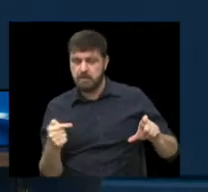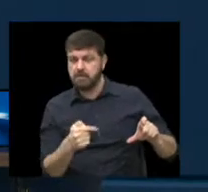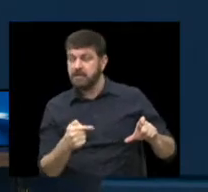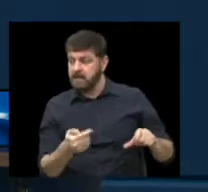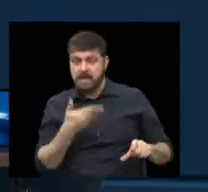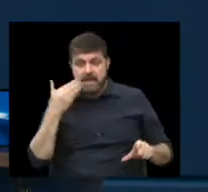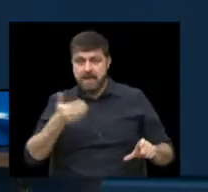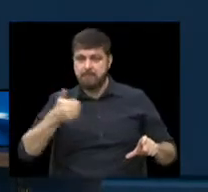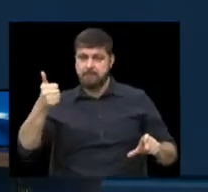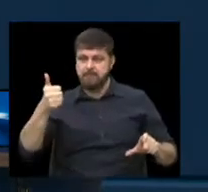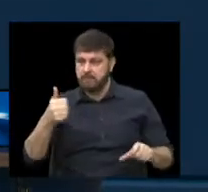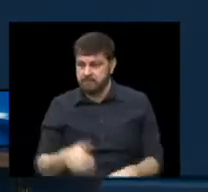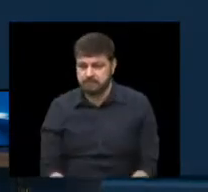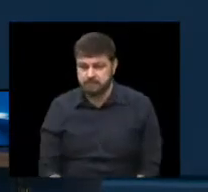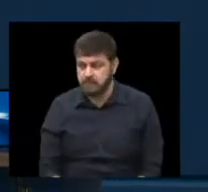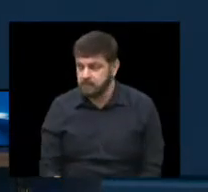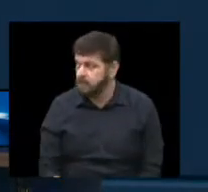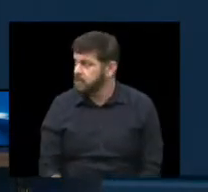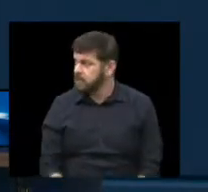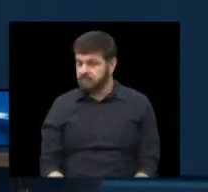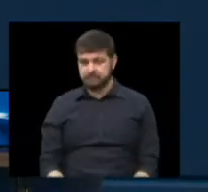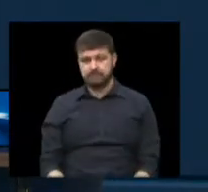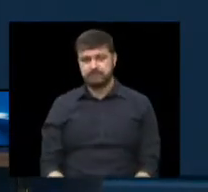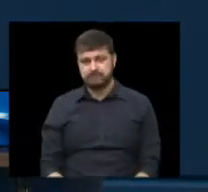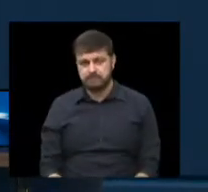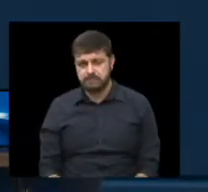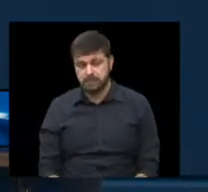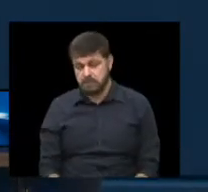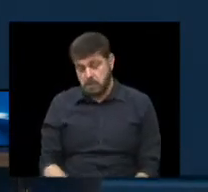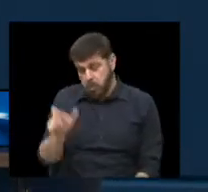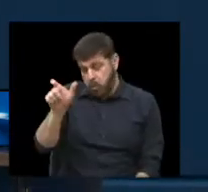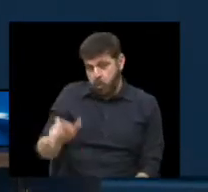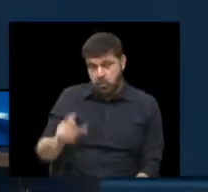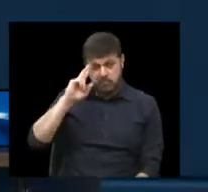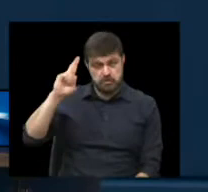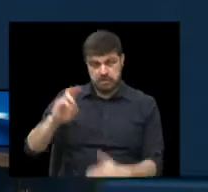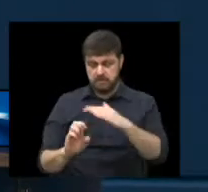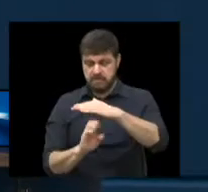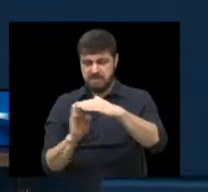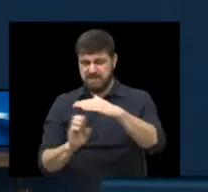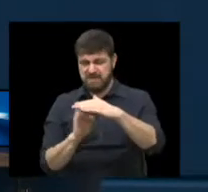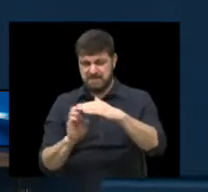compensa. Então, ele pode optar por